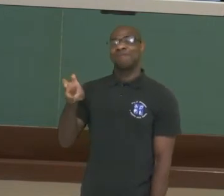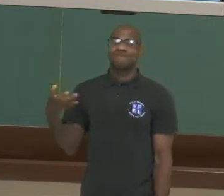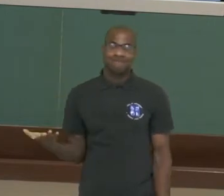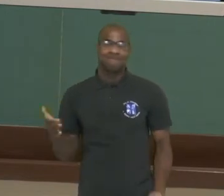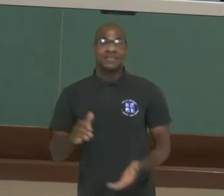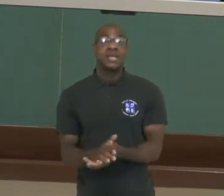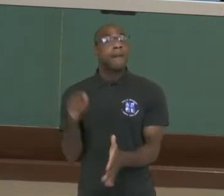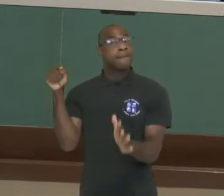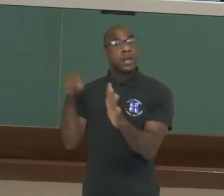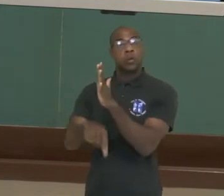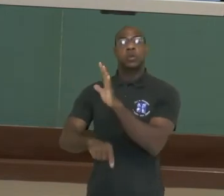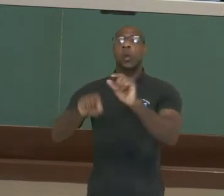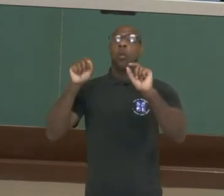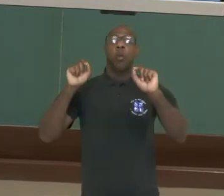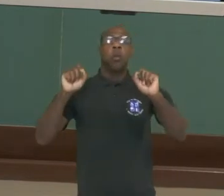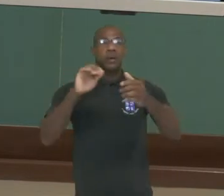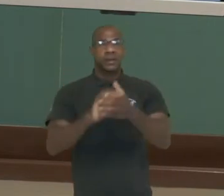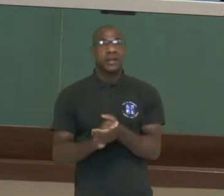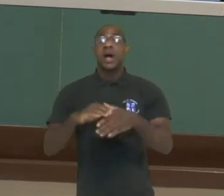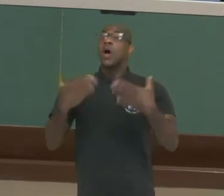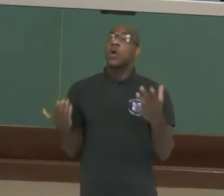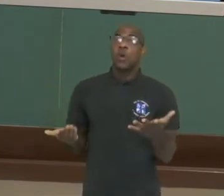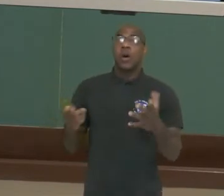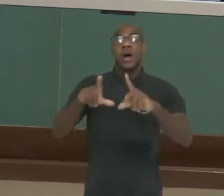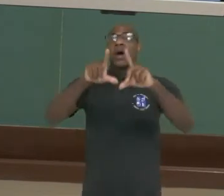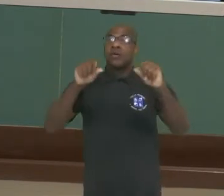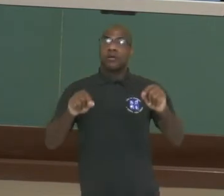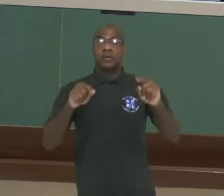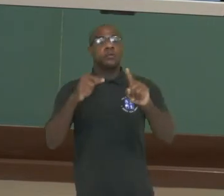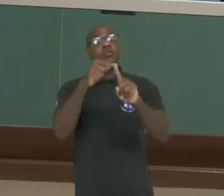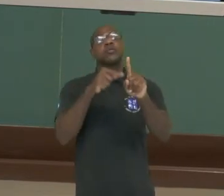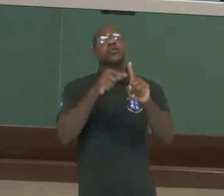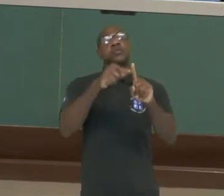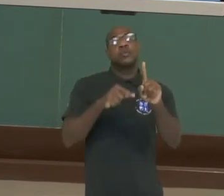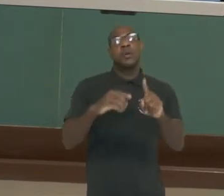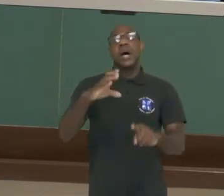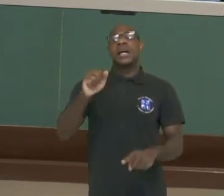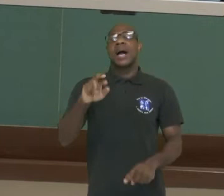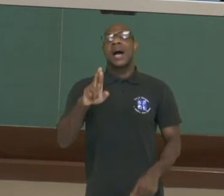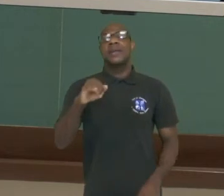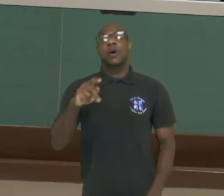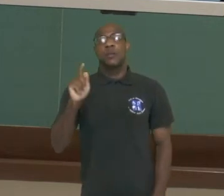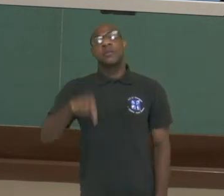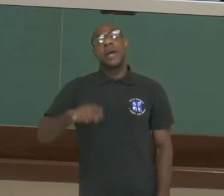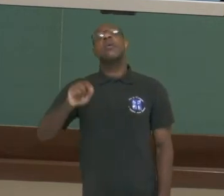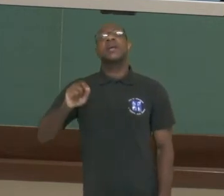a pergunta sobre qual é a forma cariótipa é essa daqui,